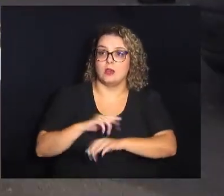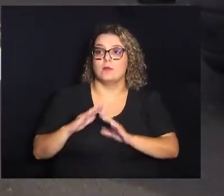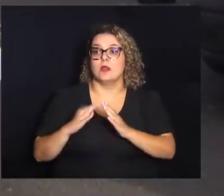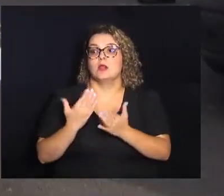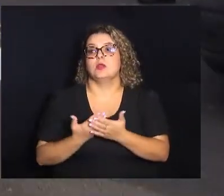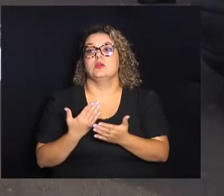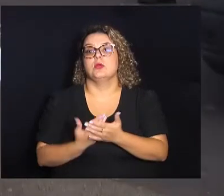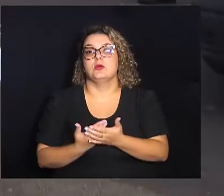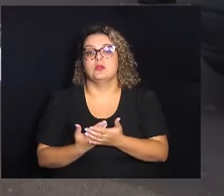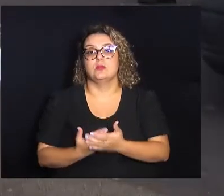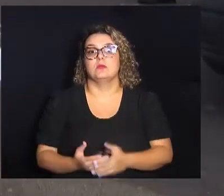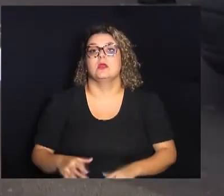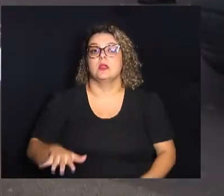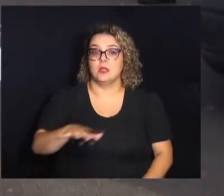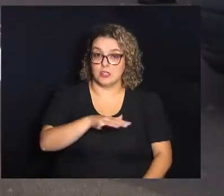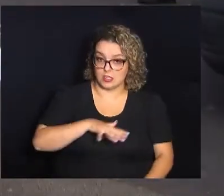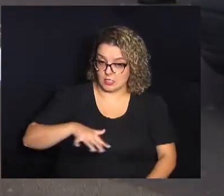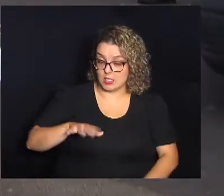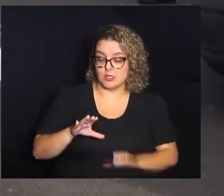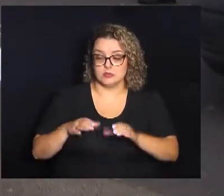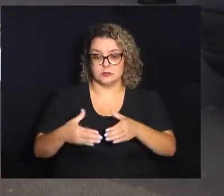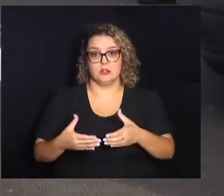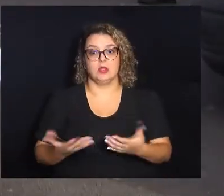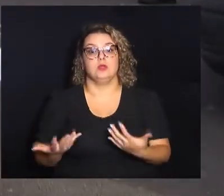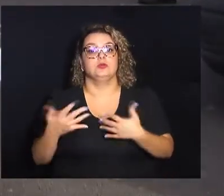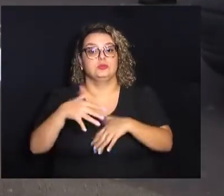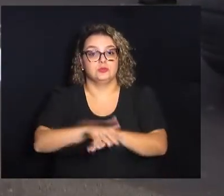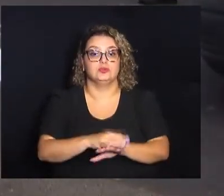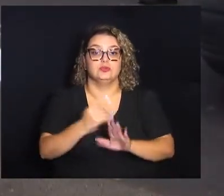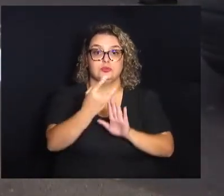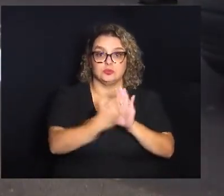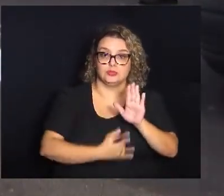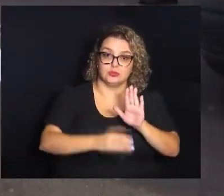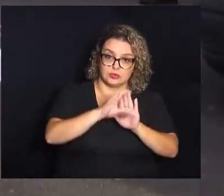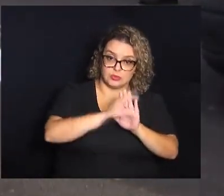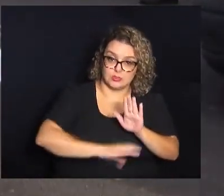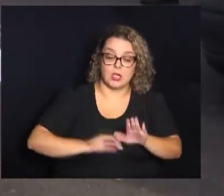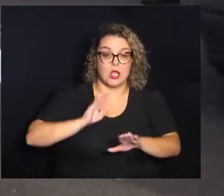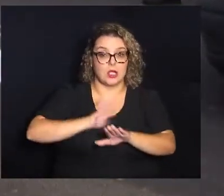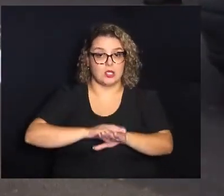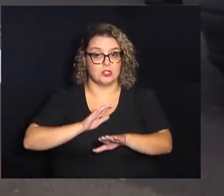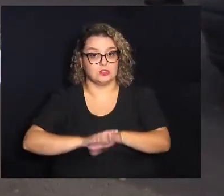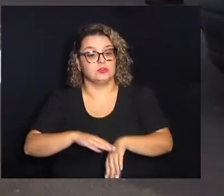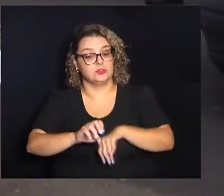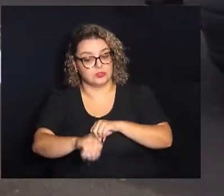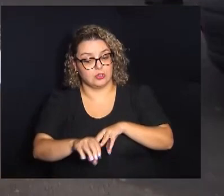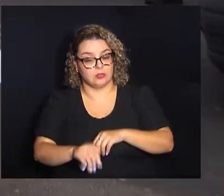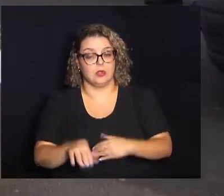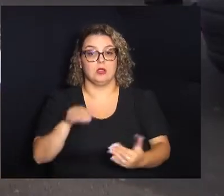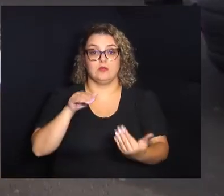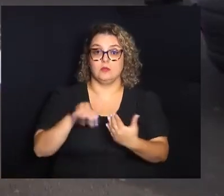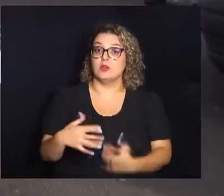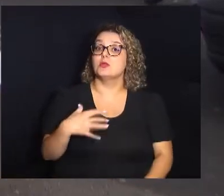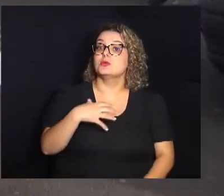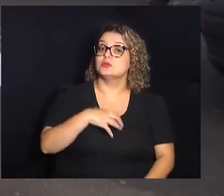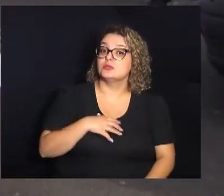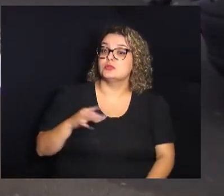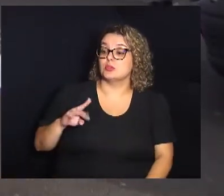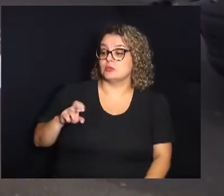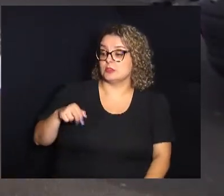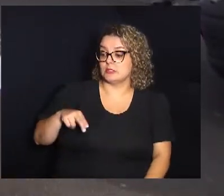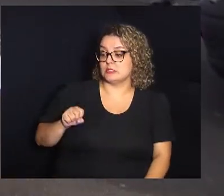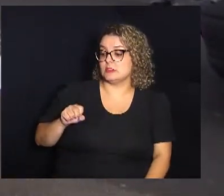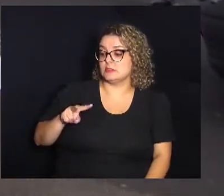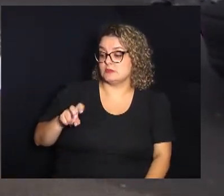para que essa equipe possa incluir nos seus currículos ações de educação para o trânsito de maneira transversal,